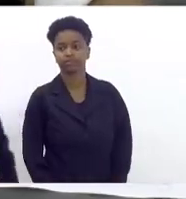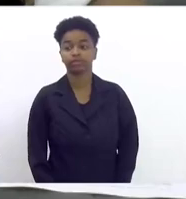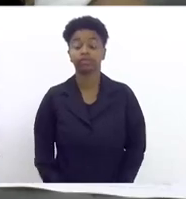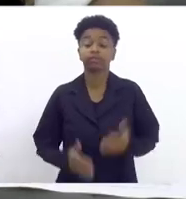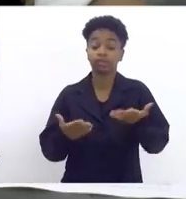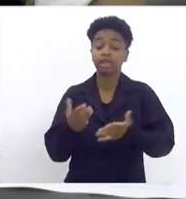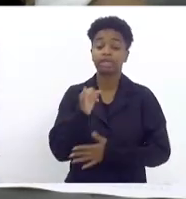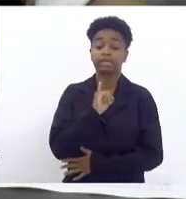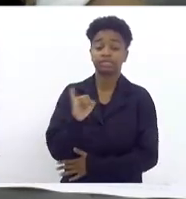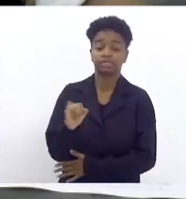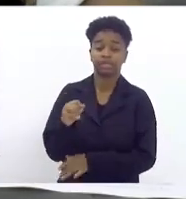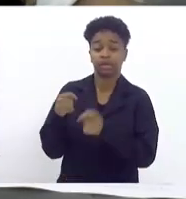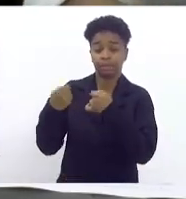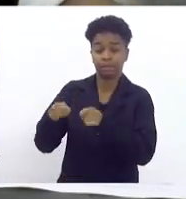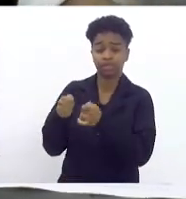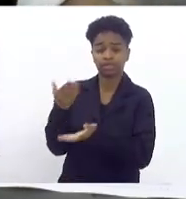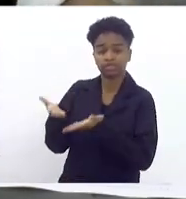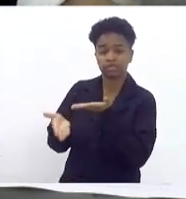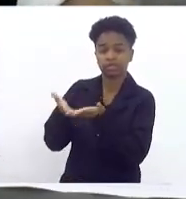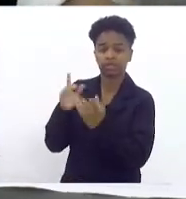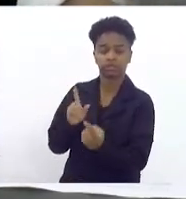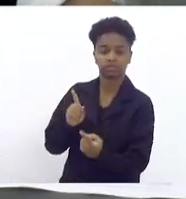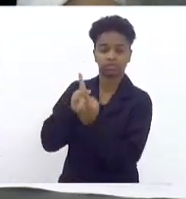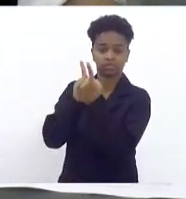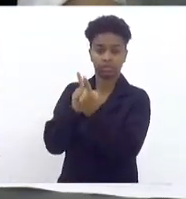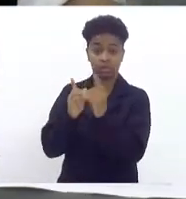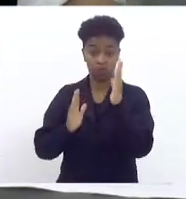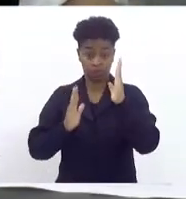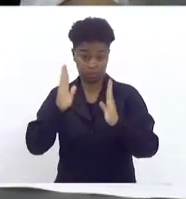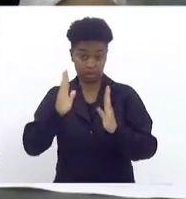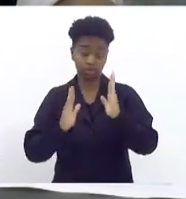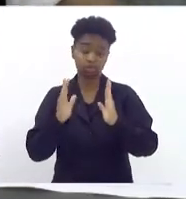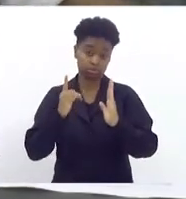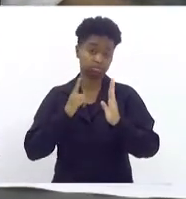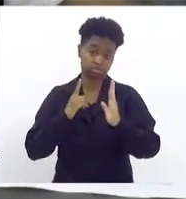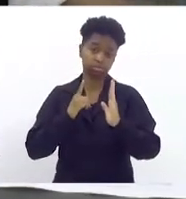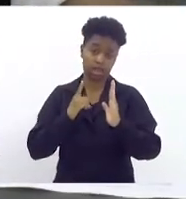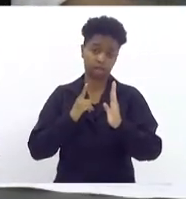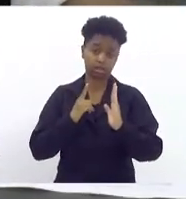tendo necessidade de ter uma assistência, por esse período ele receberá